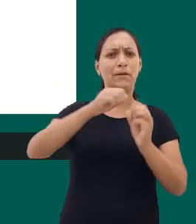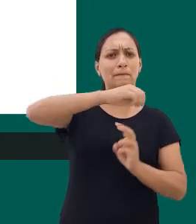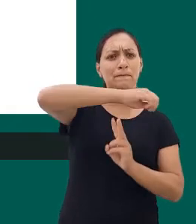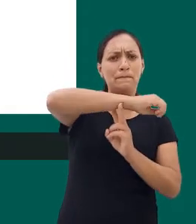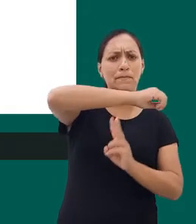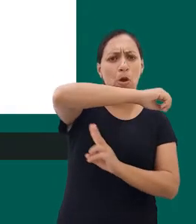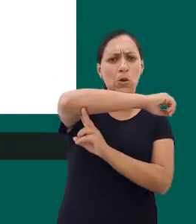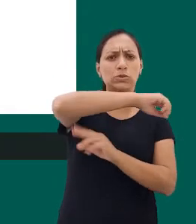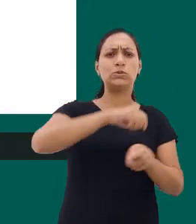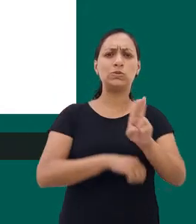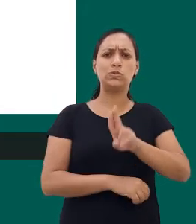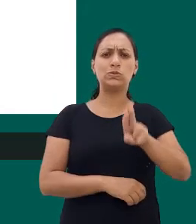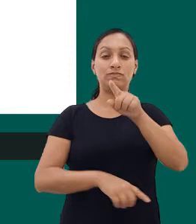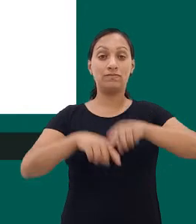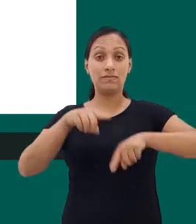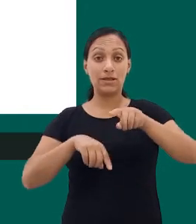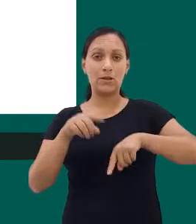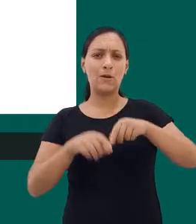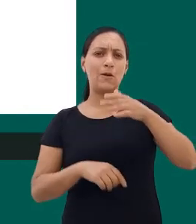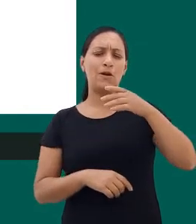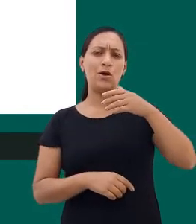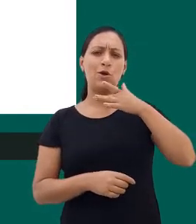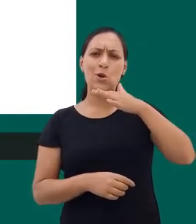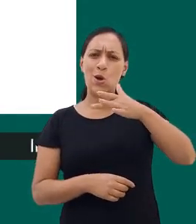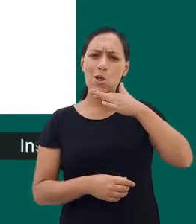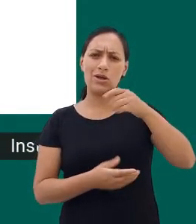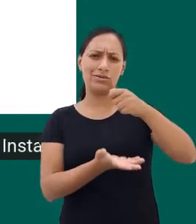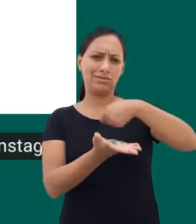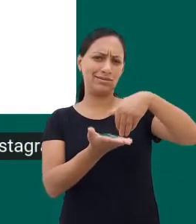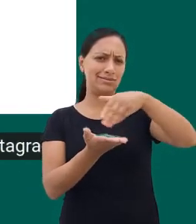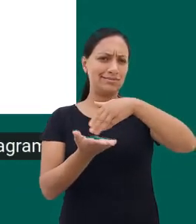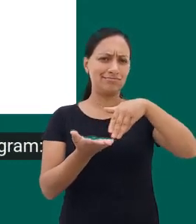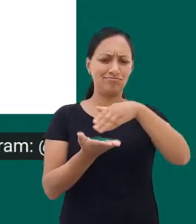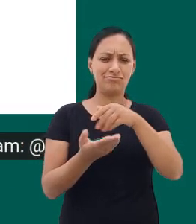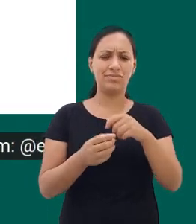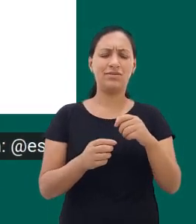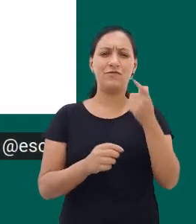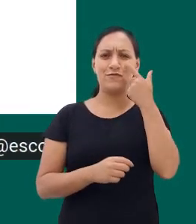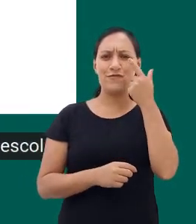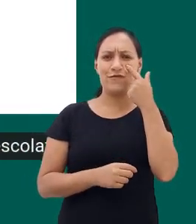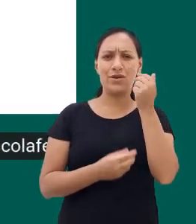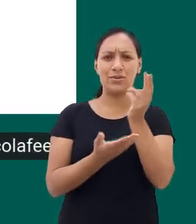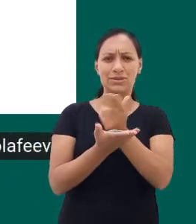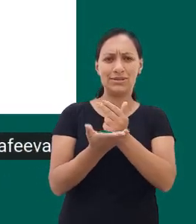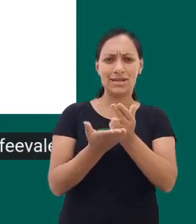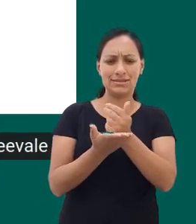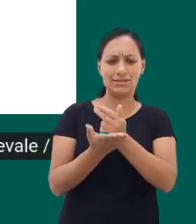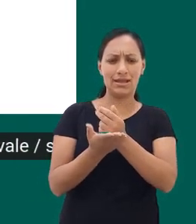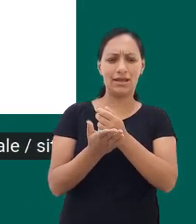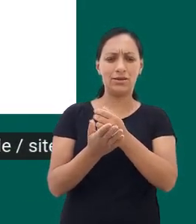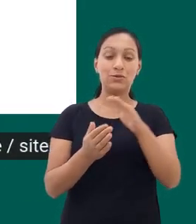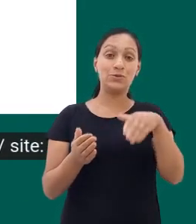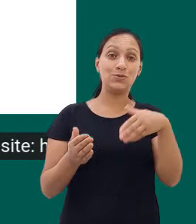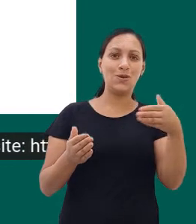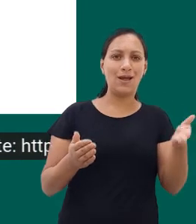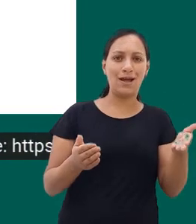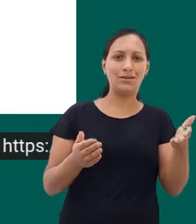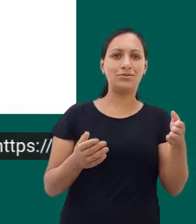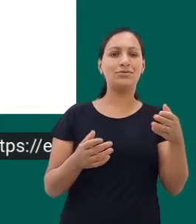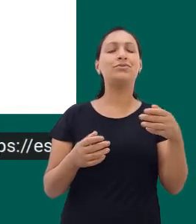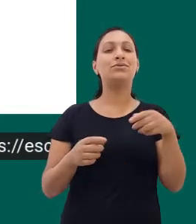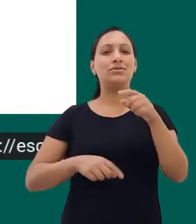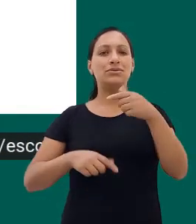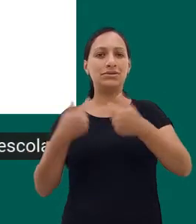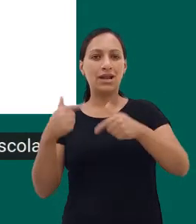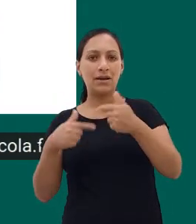utilizaram materiais, coloriram. Aqui dá para ver que o desenho está ao lado do trabalho maker que